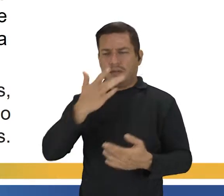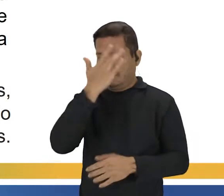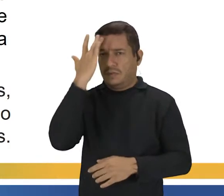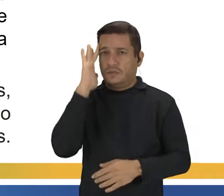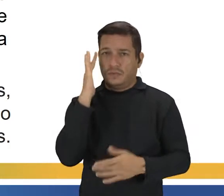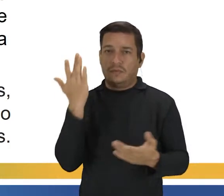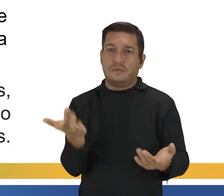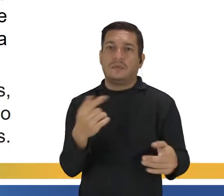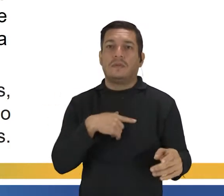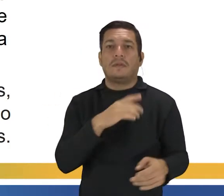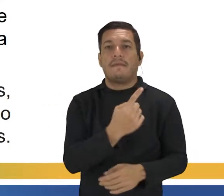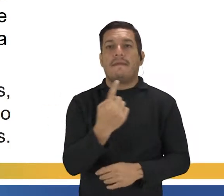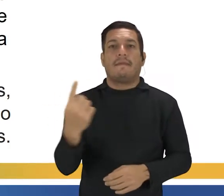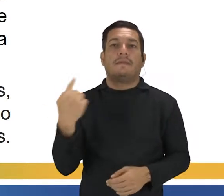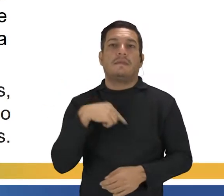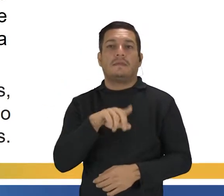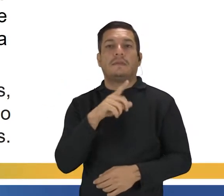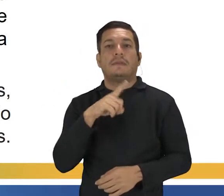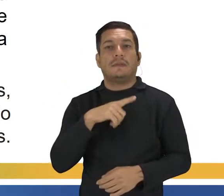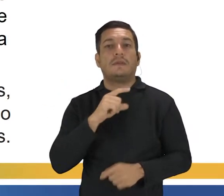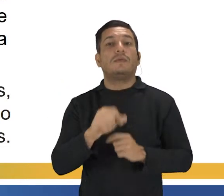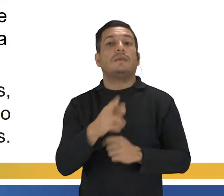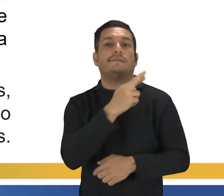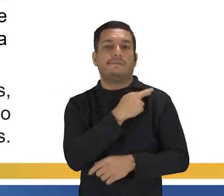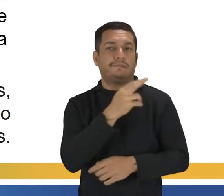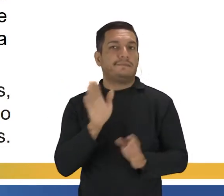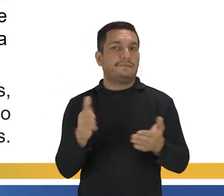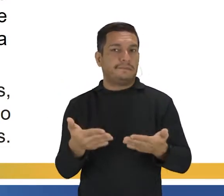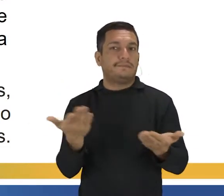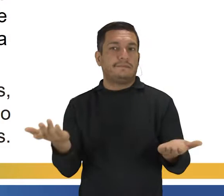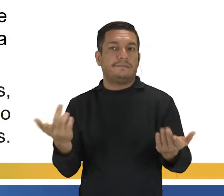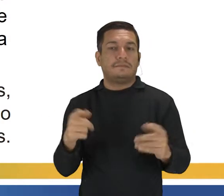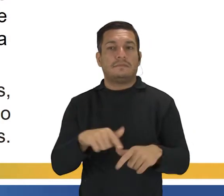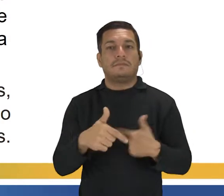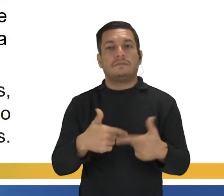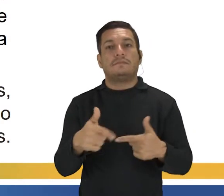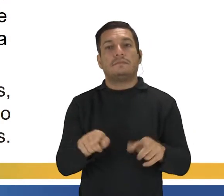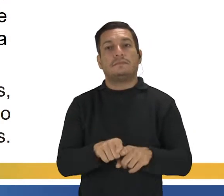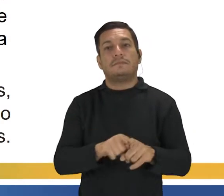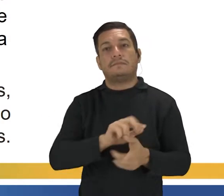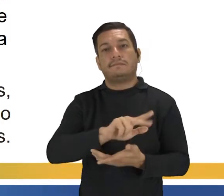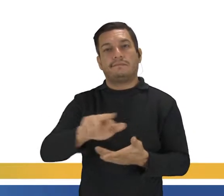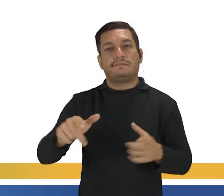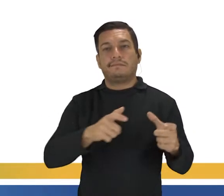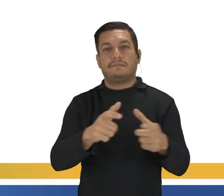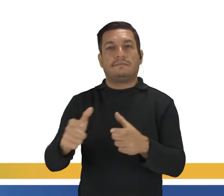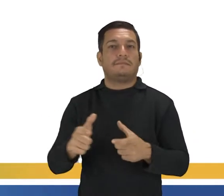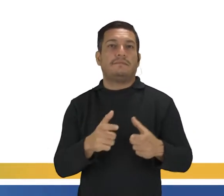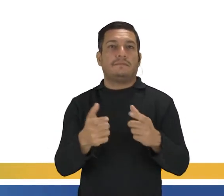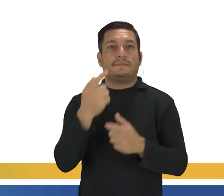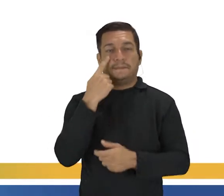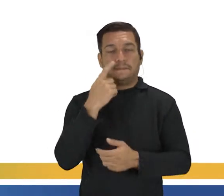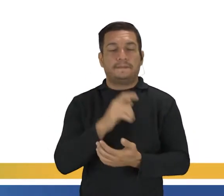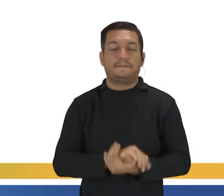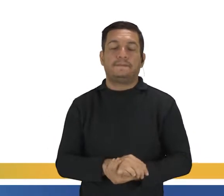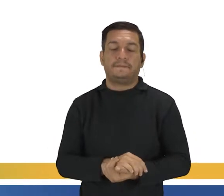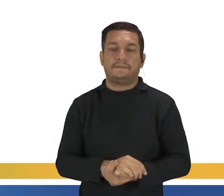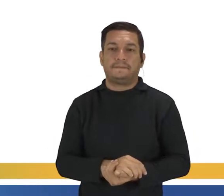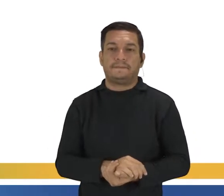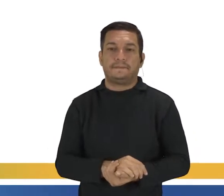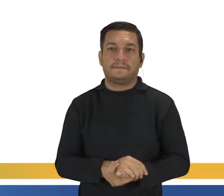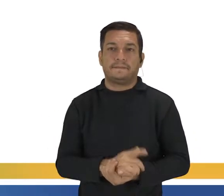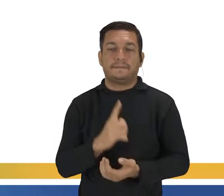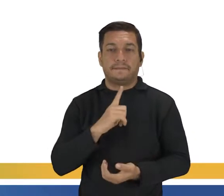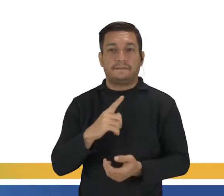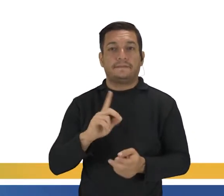pessoas, cada uma com uma função específica e trabalhando em diferentes lugares. Volta aqui comigo. Então,